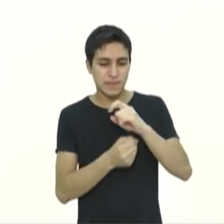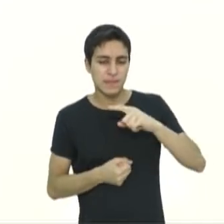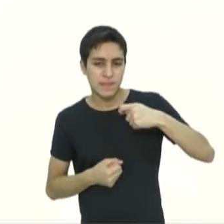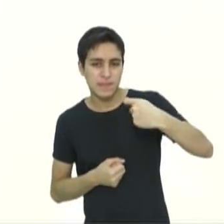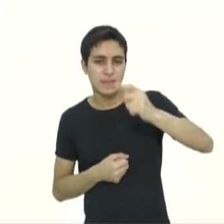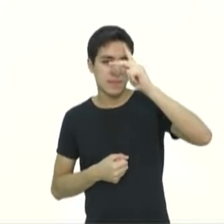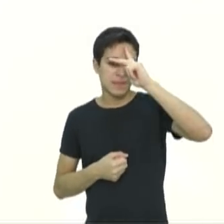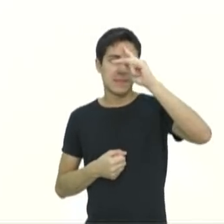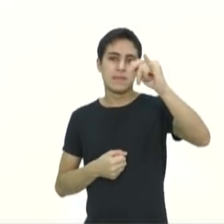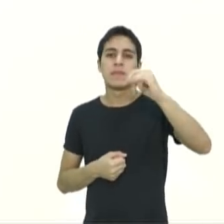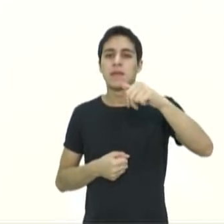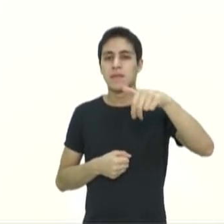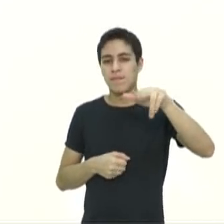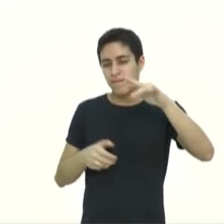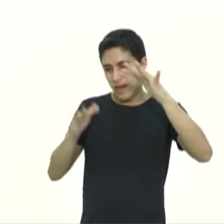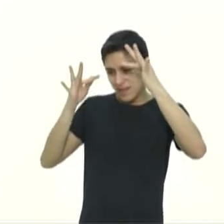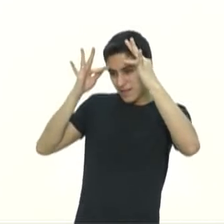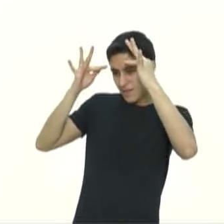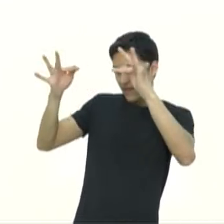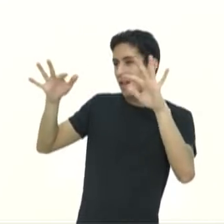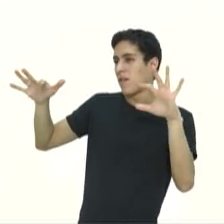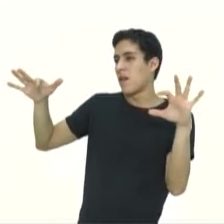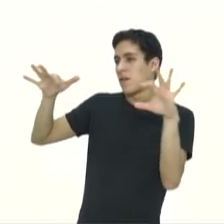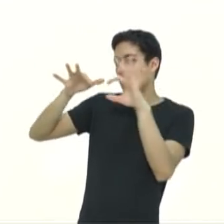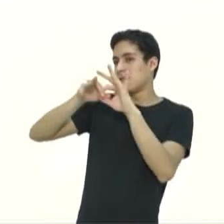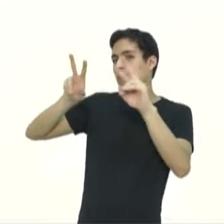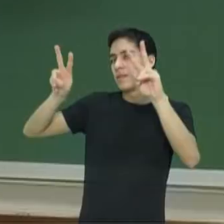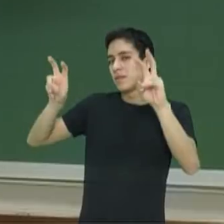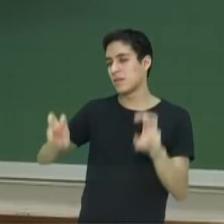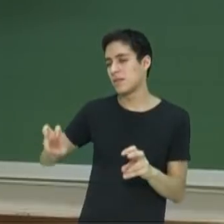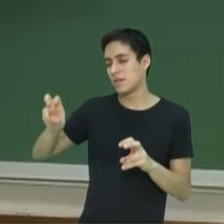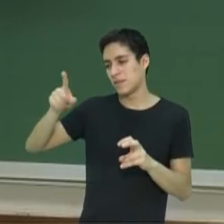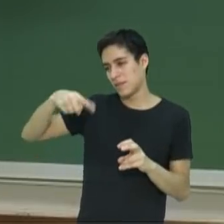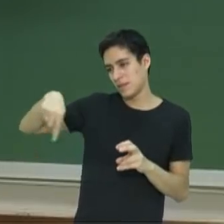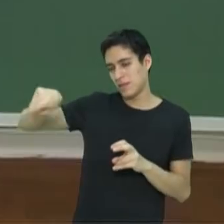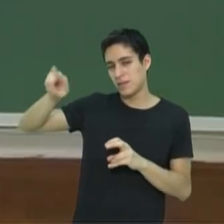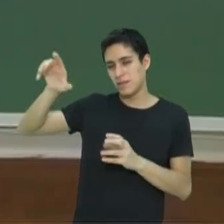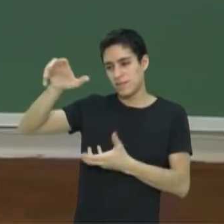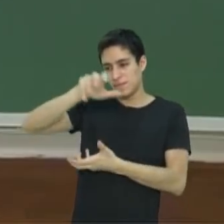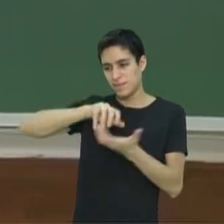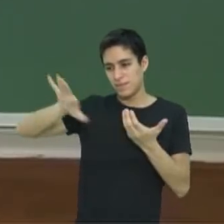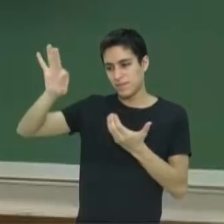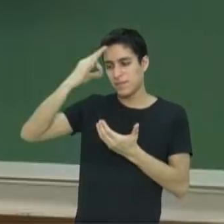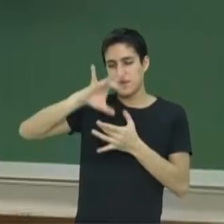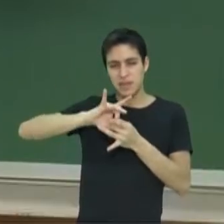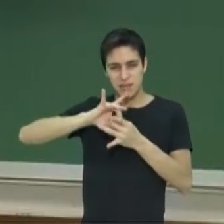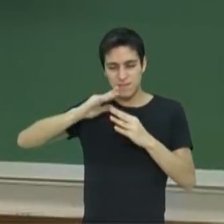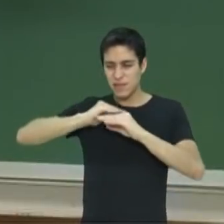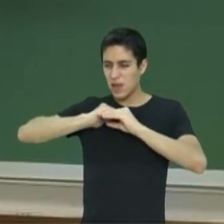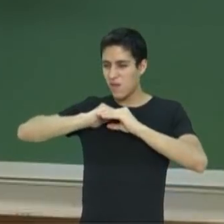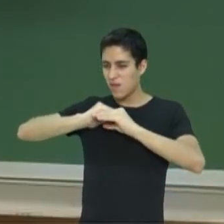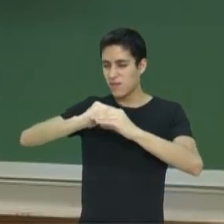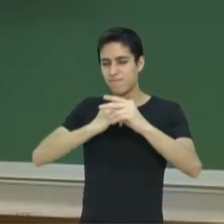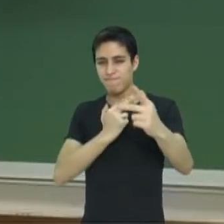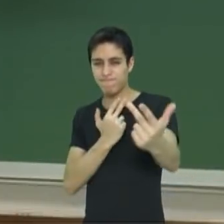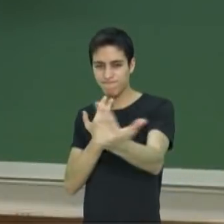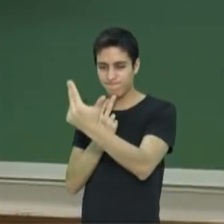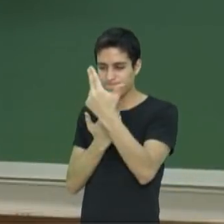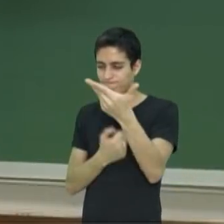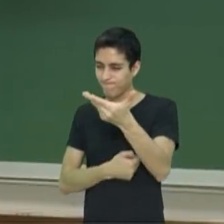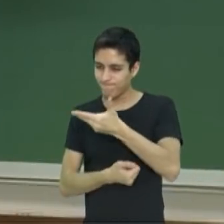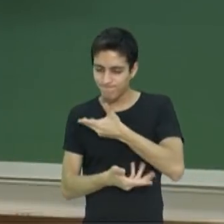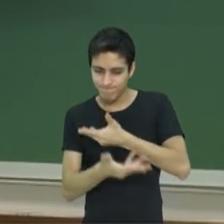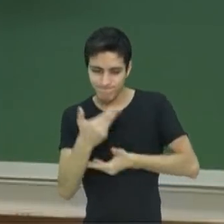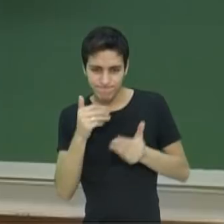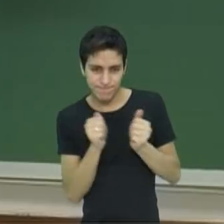mais fiel ao lema da Revolução Francesa: liberdade, igualdade, fraternidade, do que a